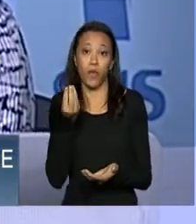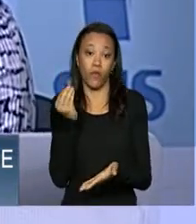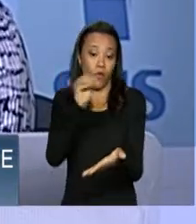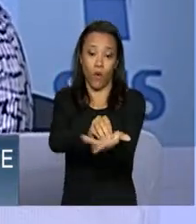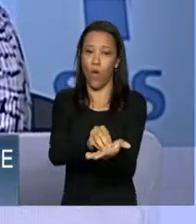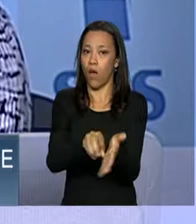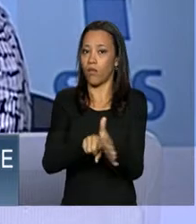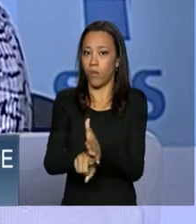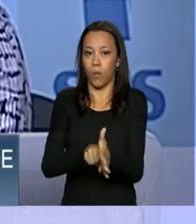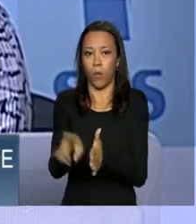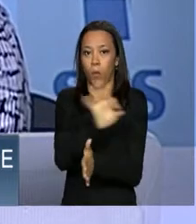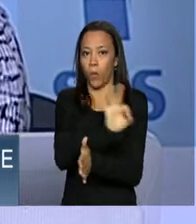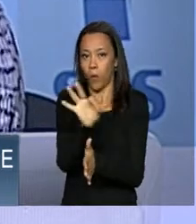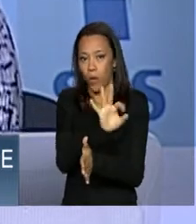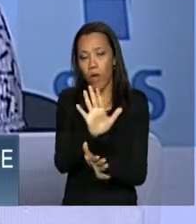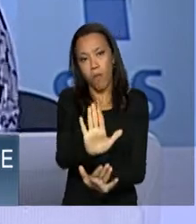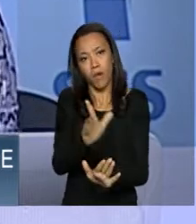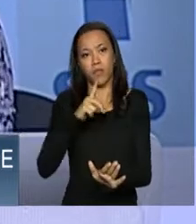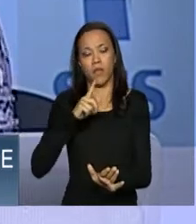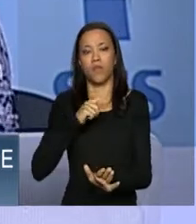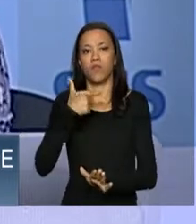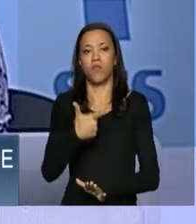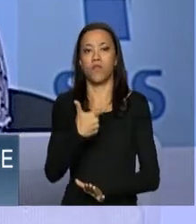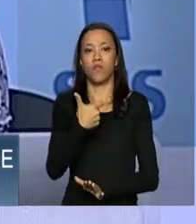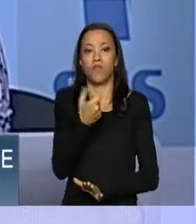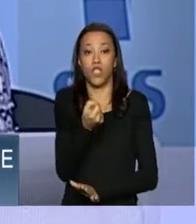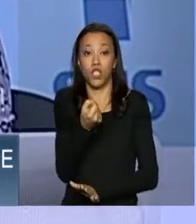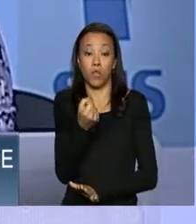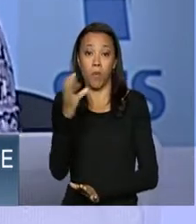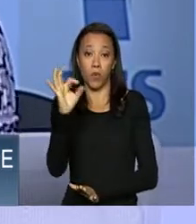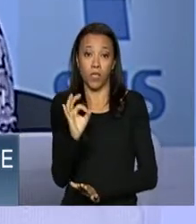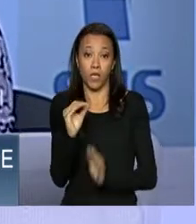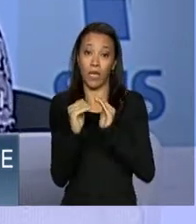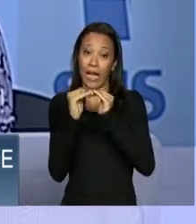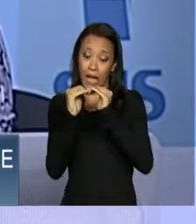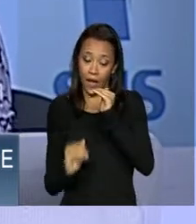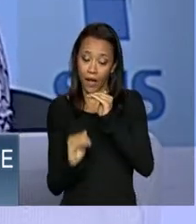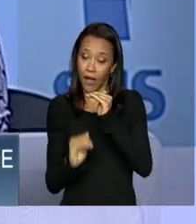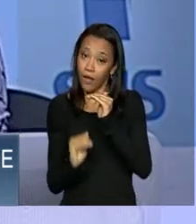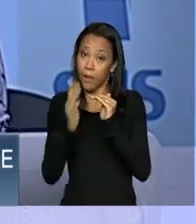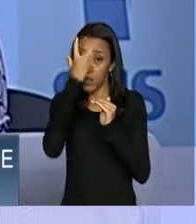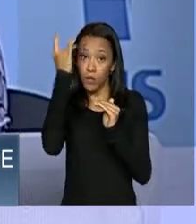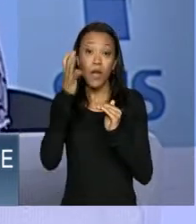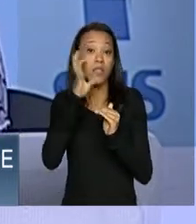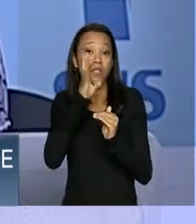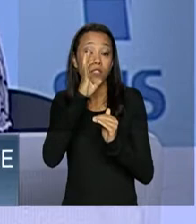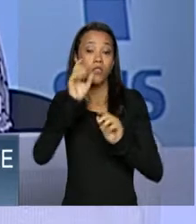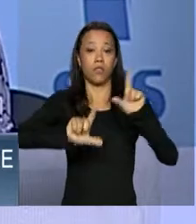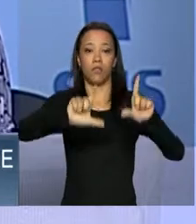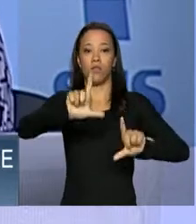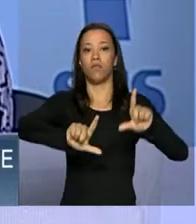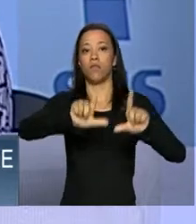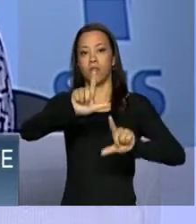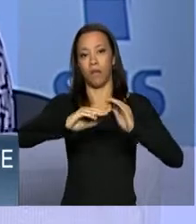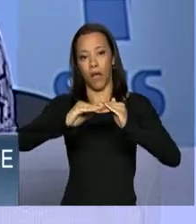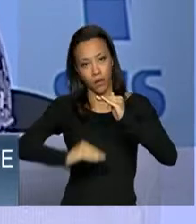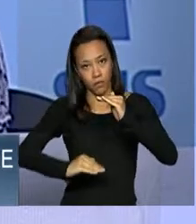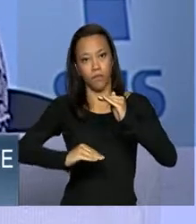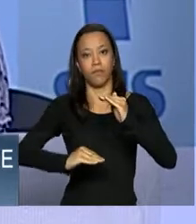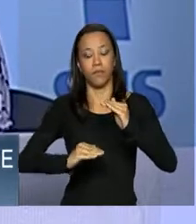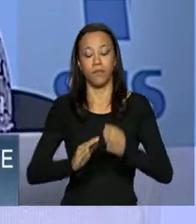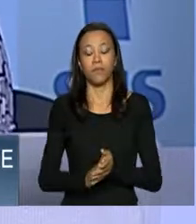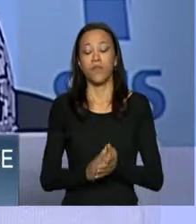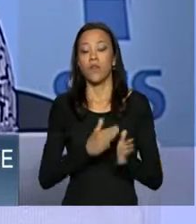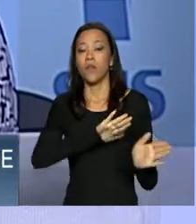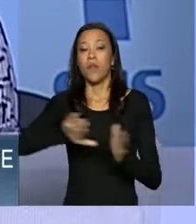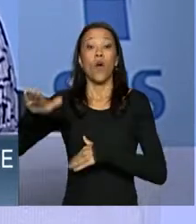Vigitel. Mas, de fato, nós temos 20% a menos das pessoas assistindo televisão. Bem, em